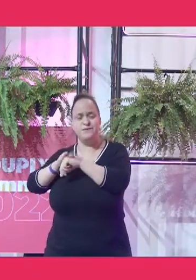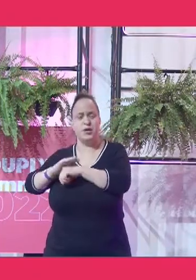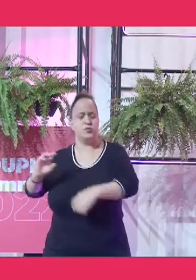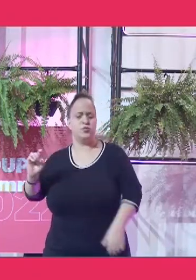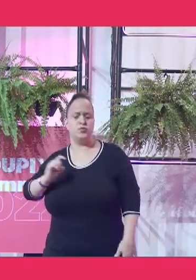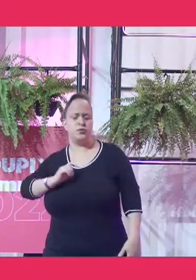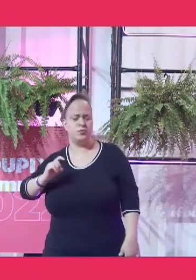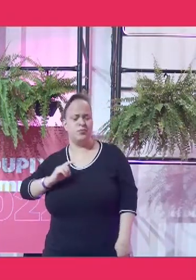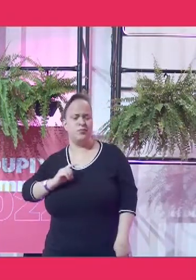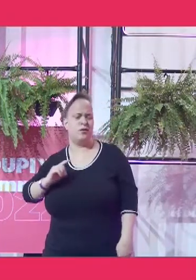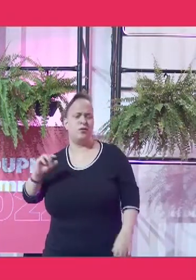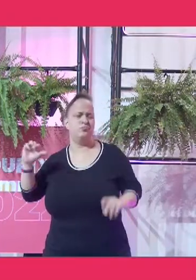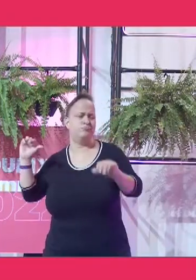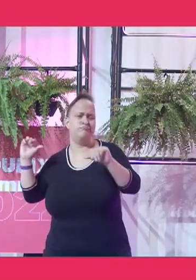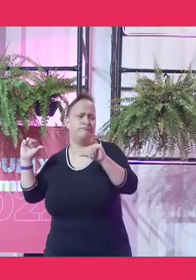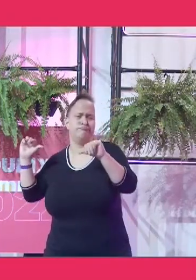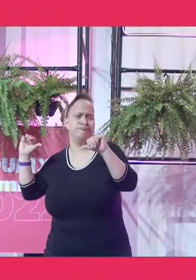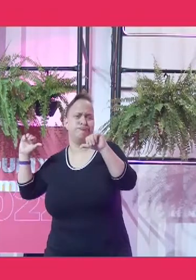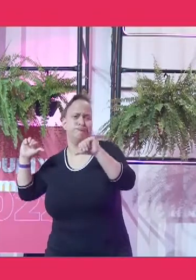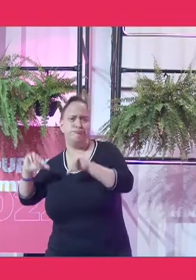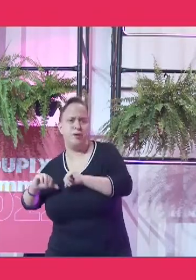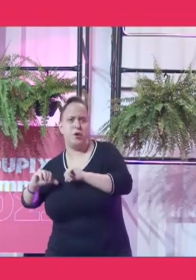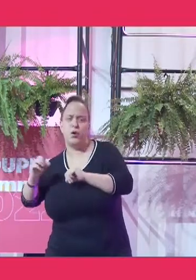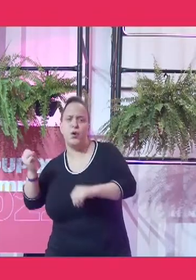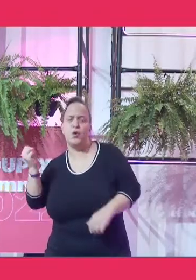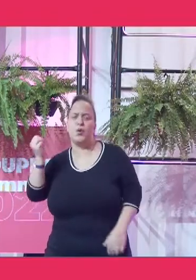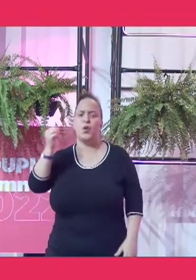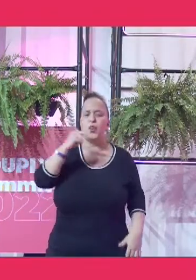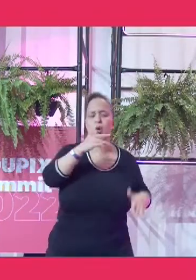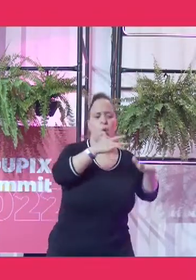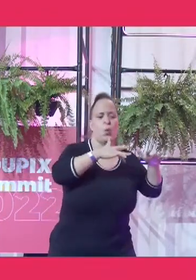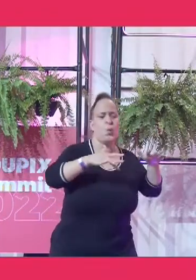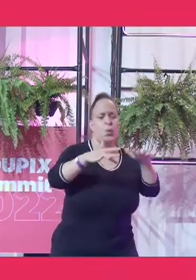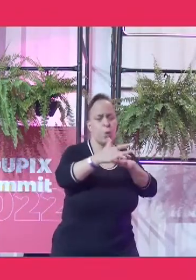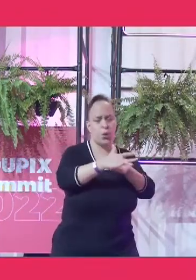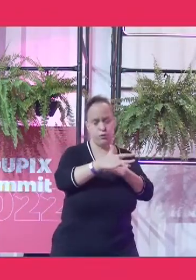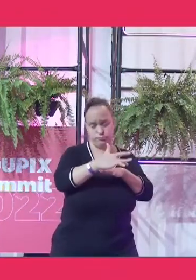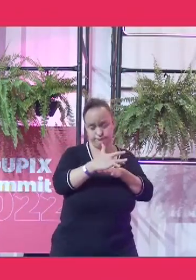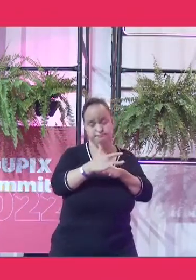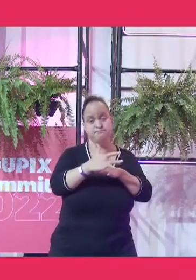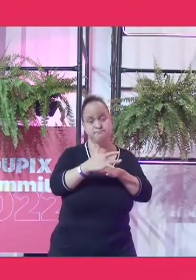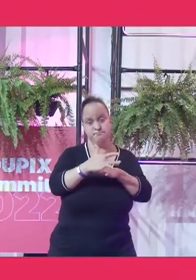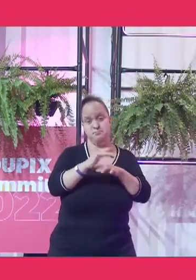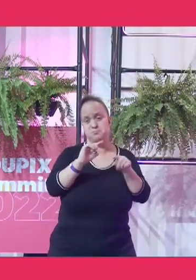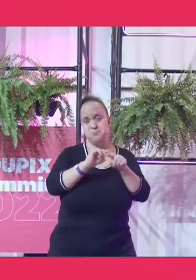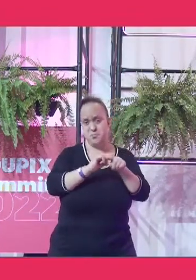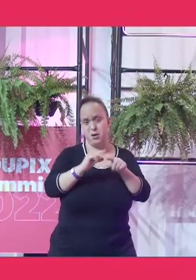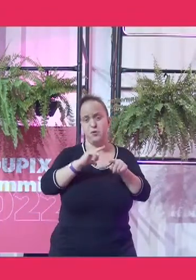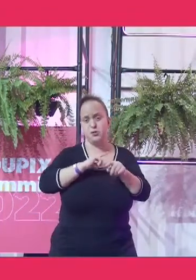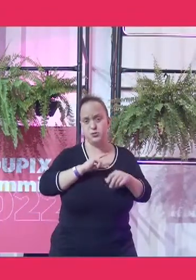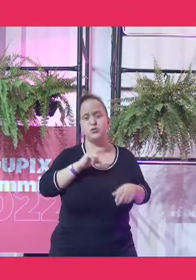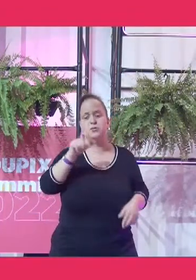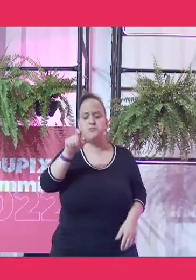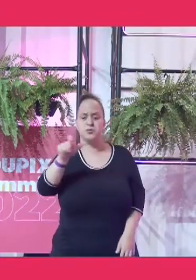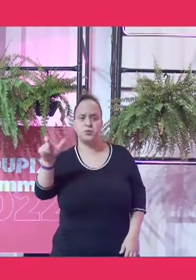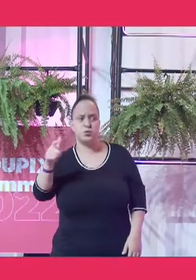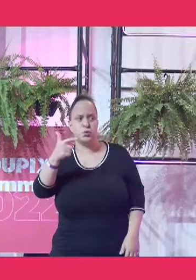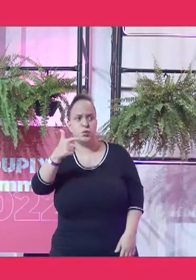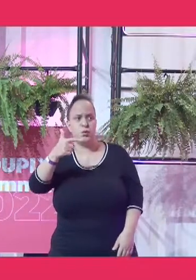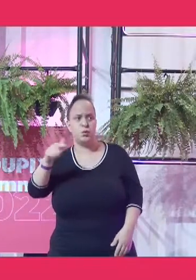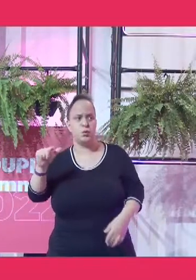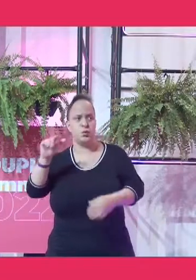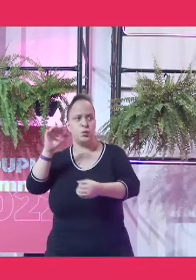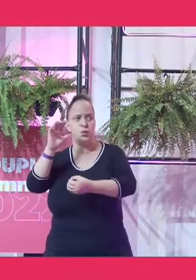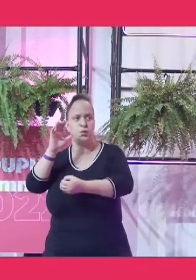menos relevante do que um conteúdo que é produzido em outras redes sociais. Mas a gente tem uma série de outros criadores que estão no TikTok fazendo coisas